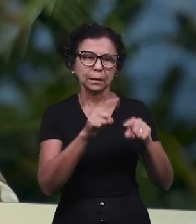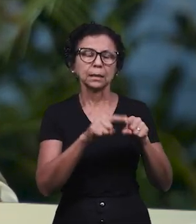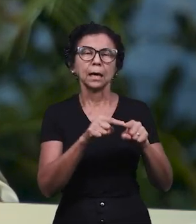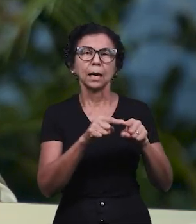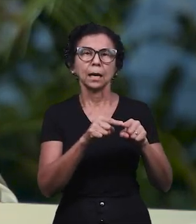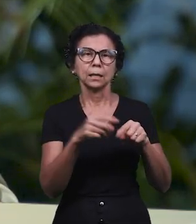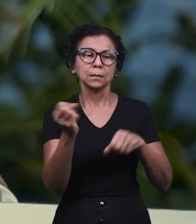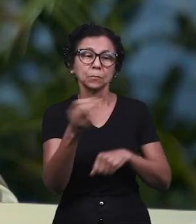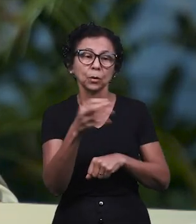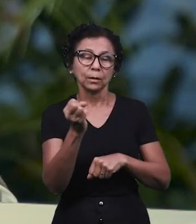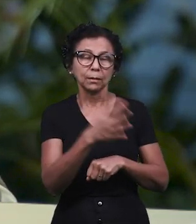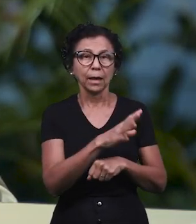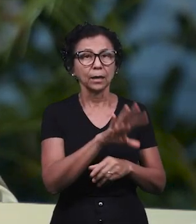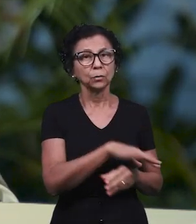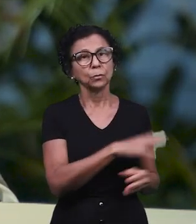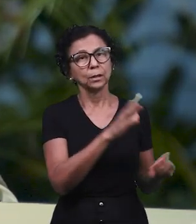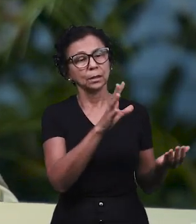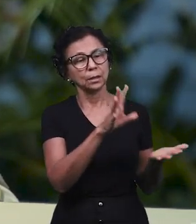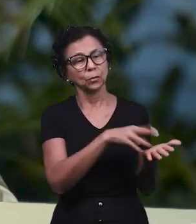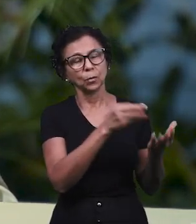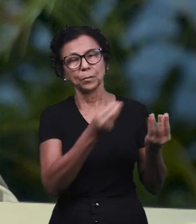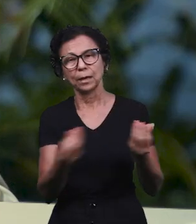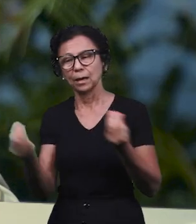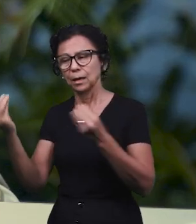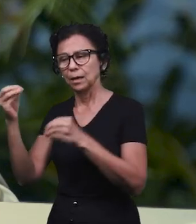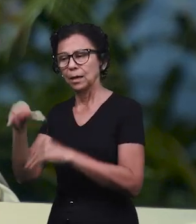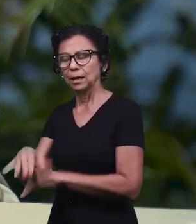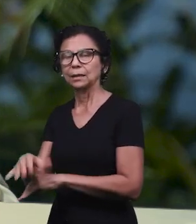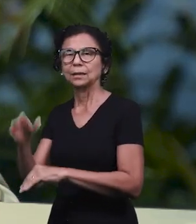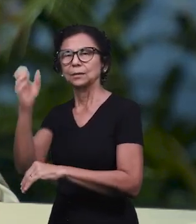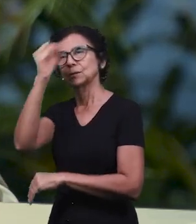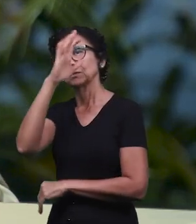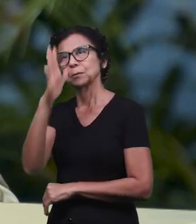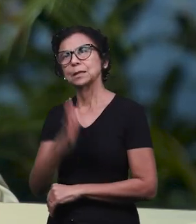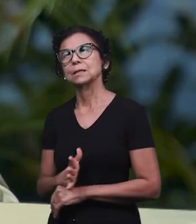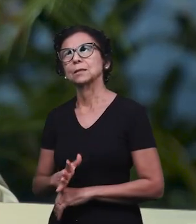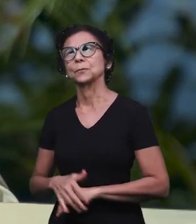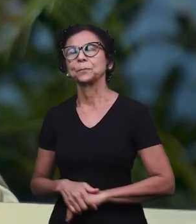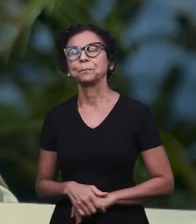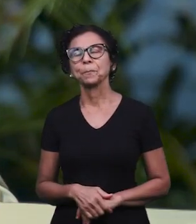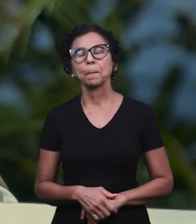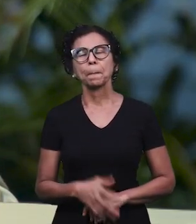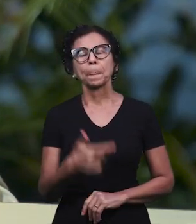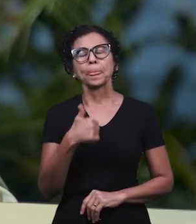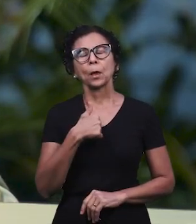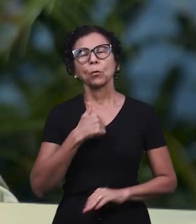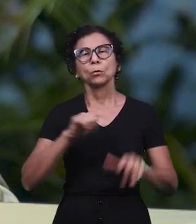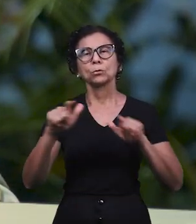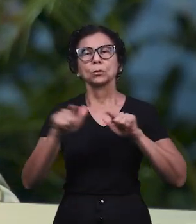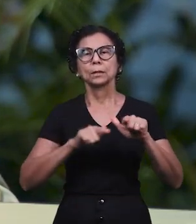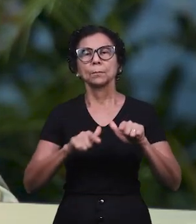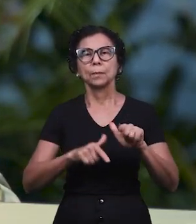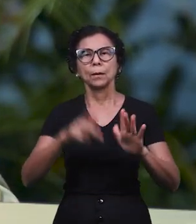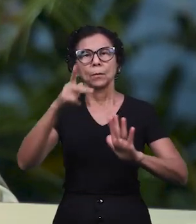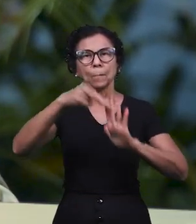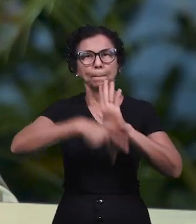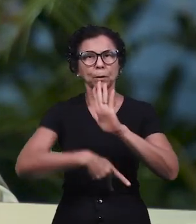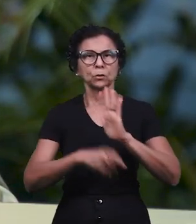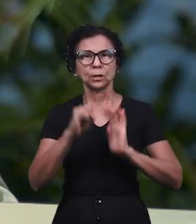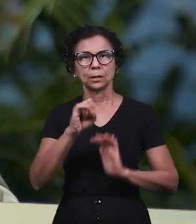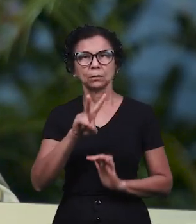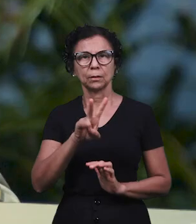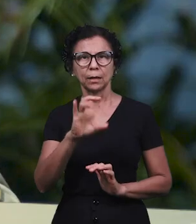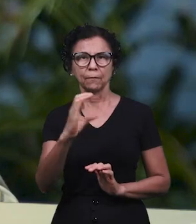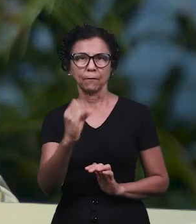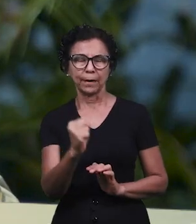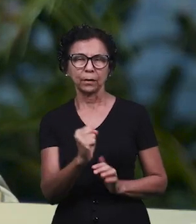gente pode dizer que hoje o nosso trabalho, hoje eu estou trabalhando na planta da Iveco em Sete